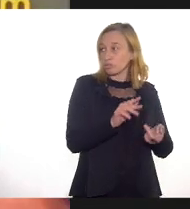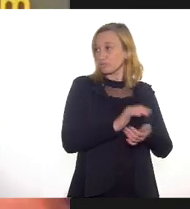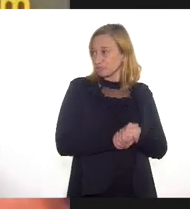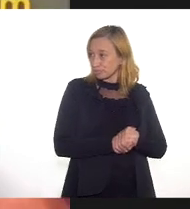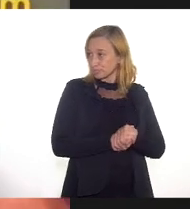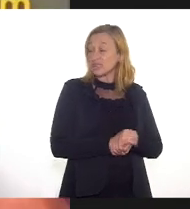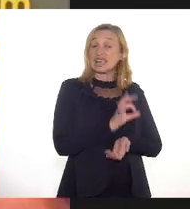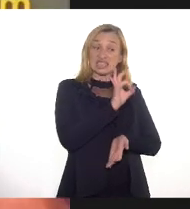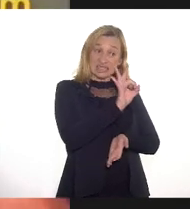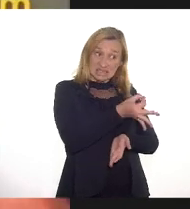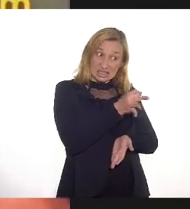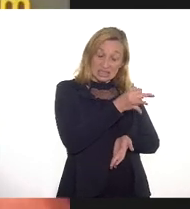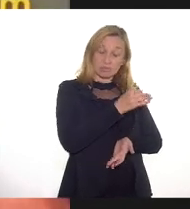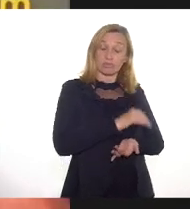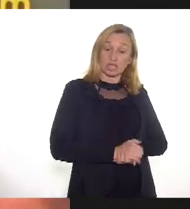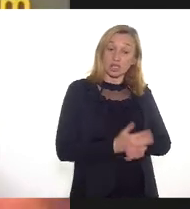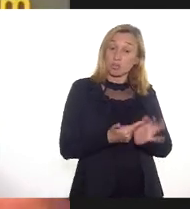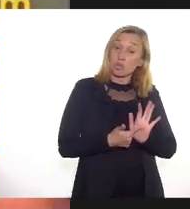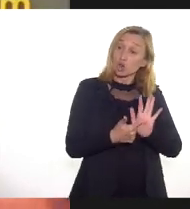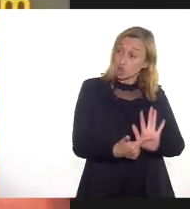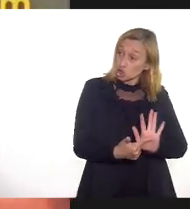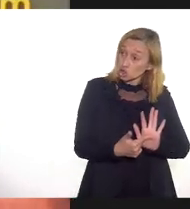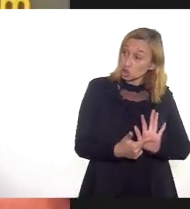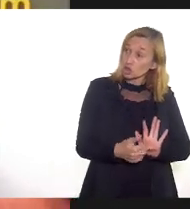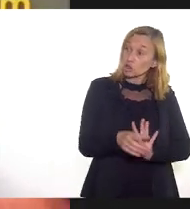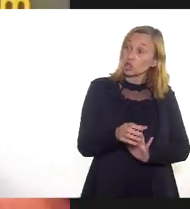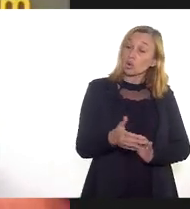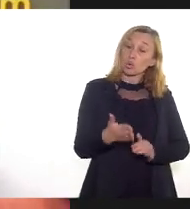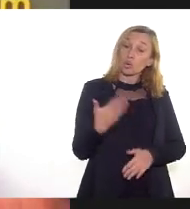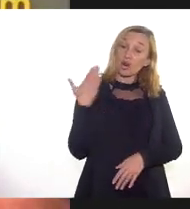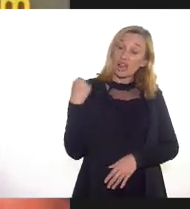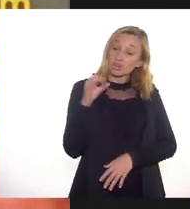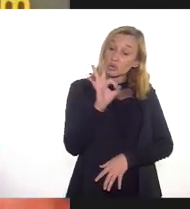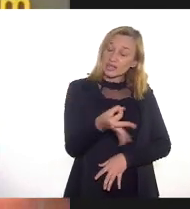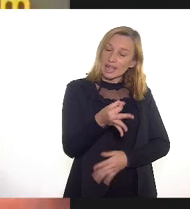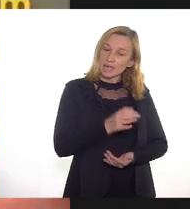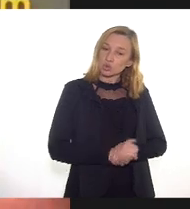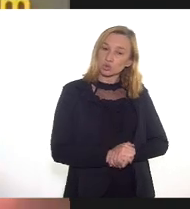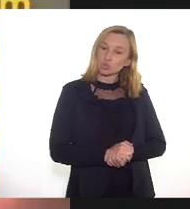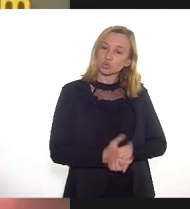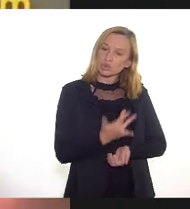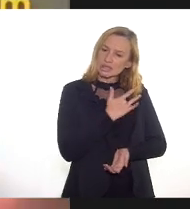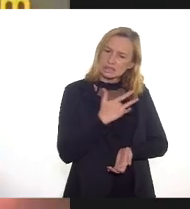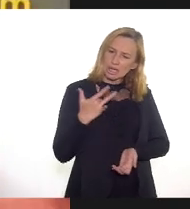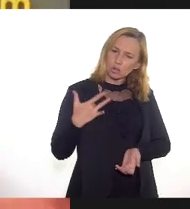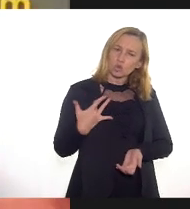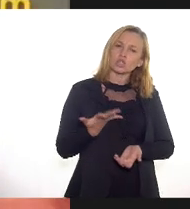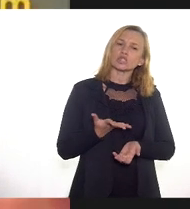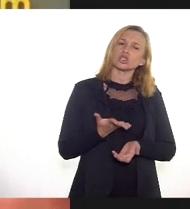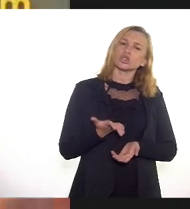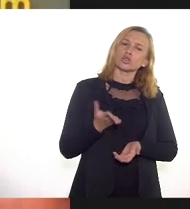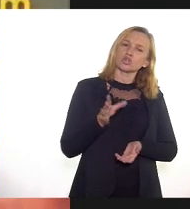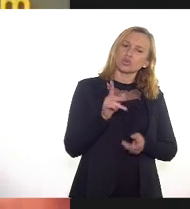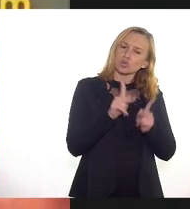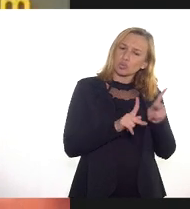aqui claramente mostrando o lado certo, né, da saúde, o lado certo do